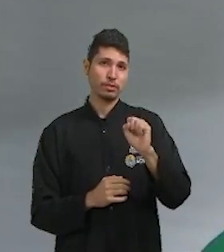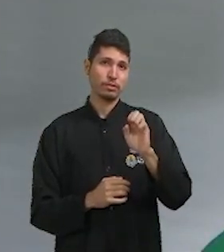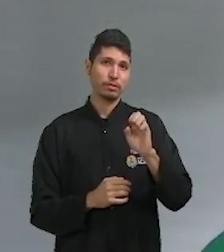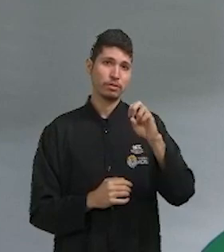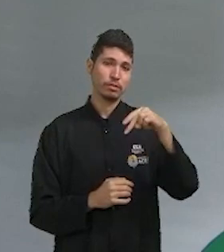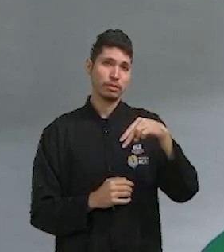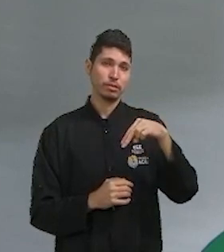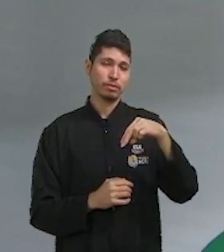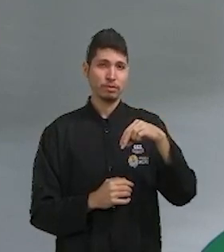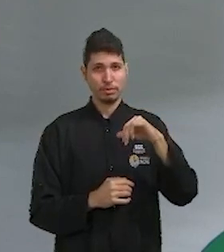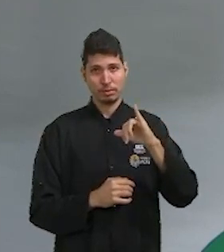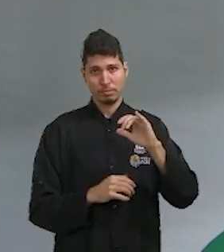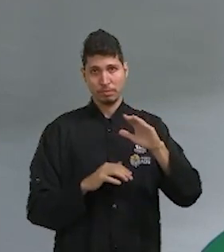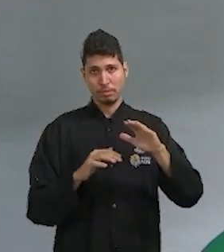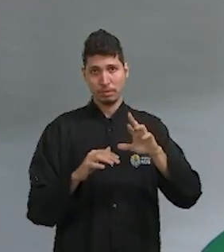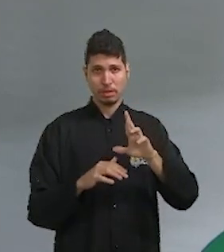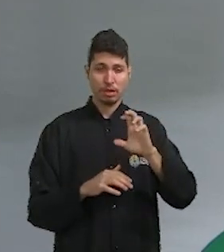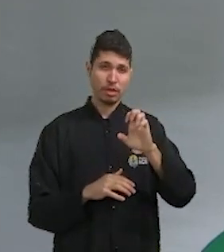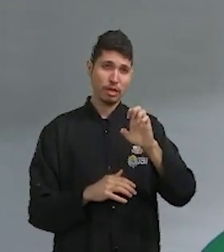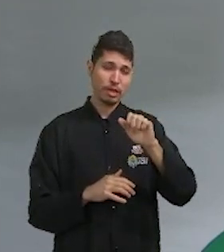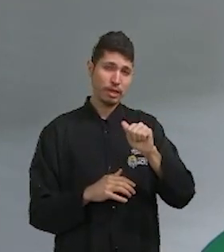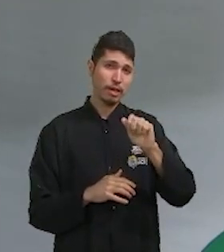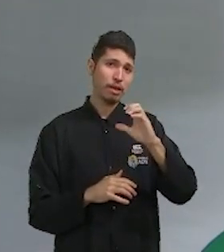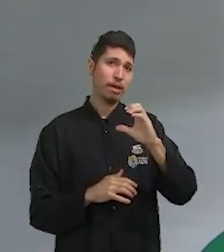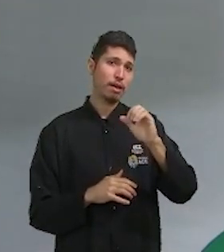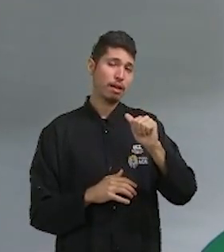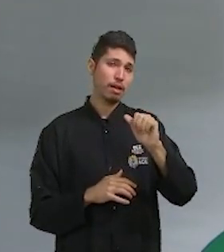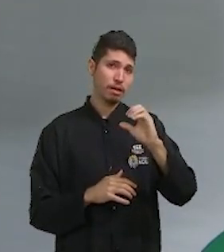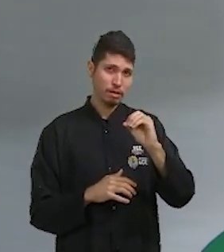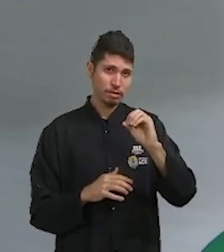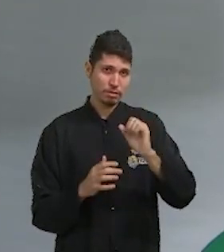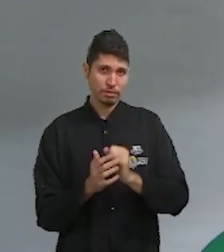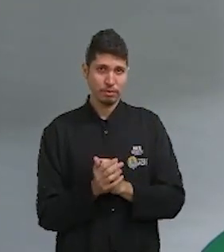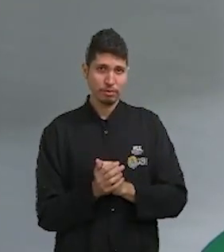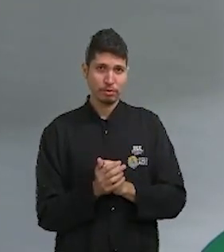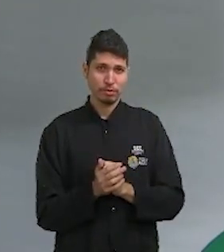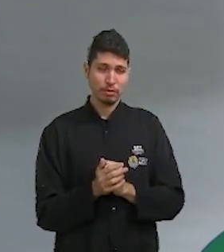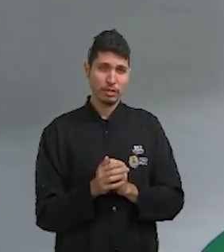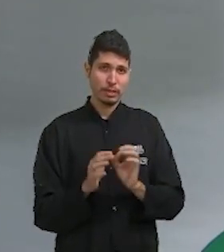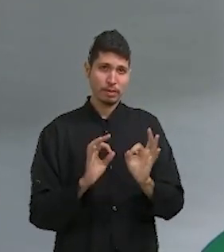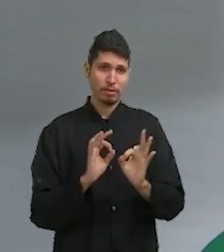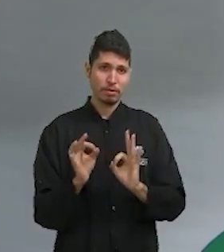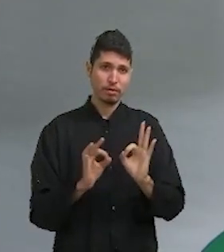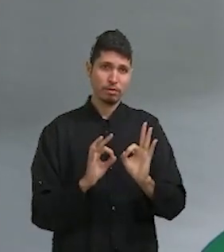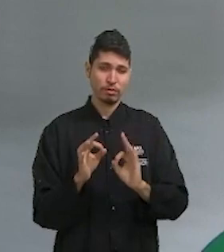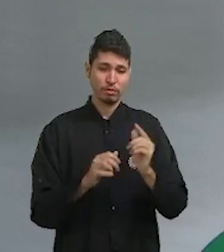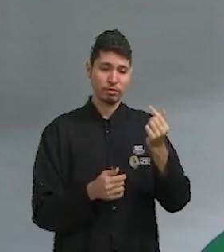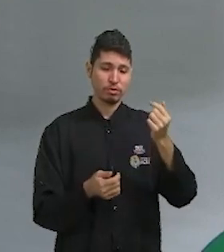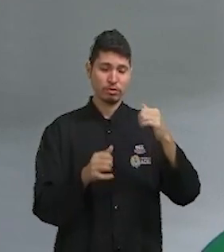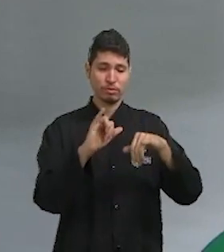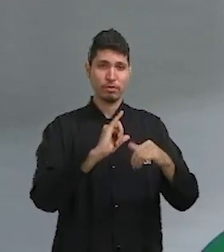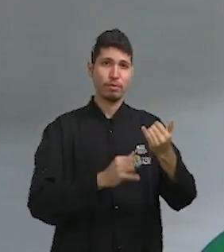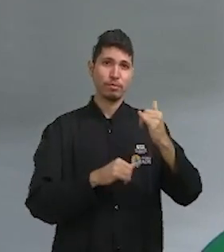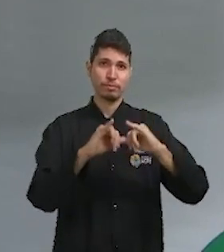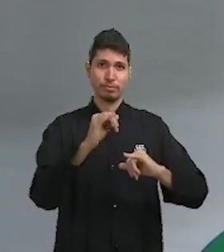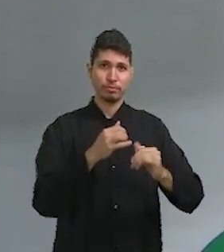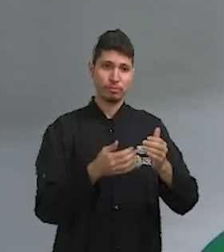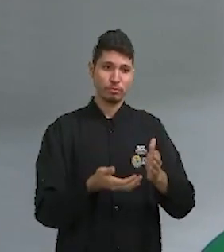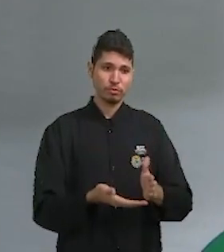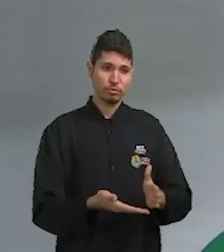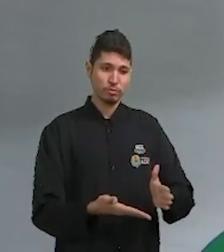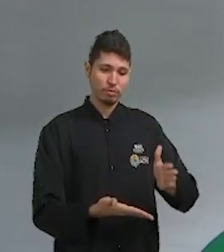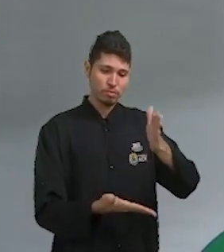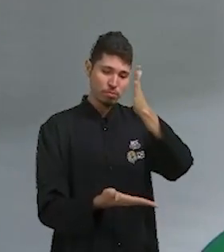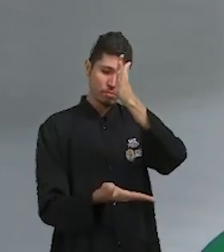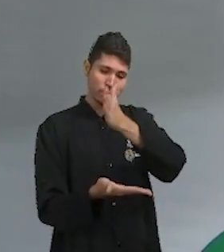O que é semi-reação? É eu dividir essa reação química completa em partes, onde